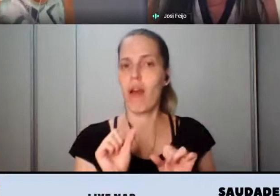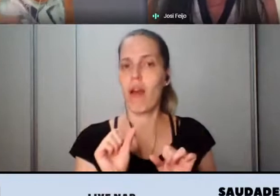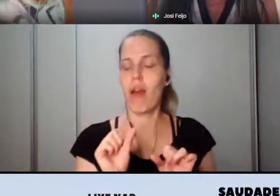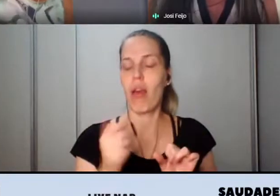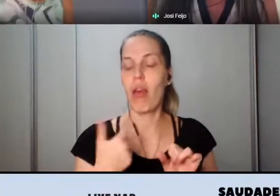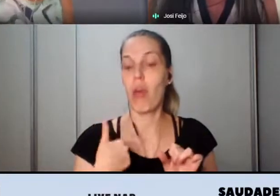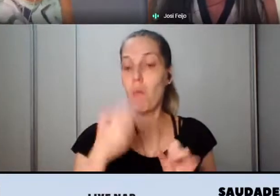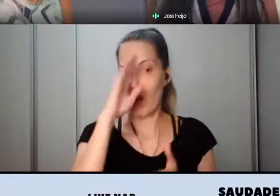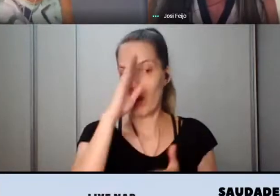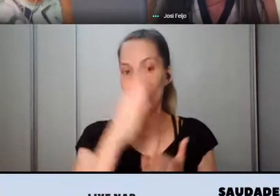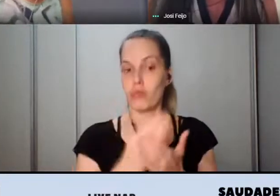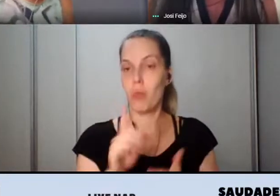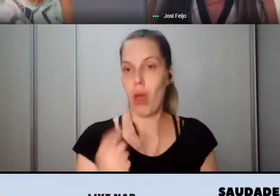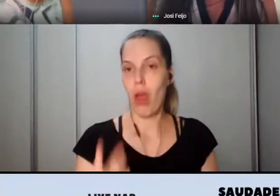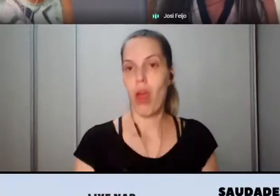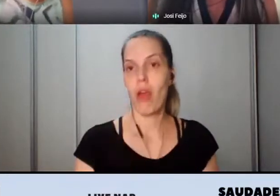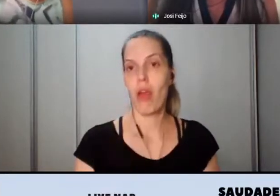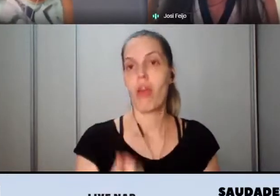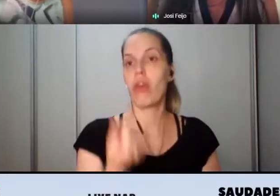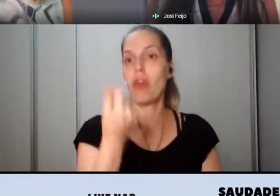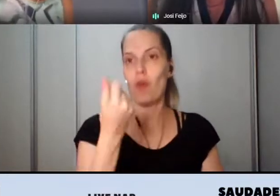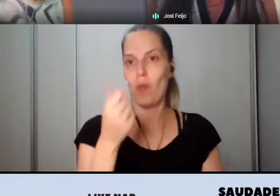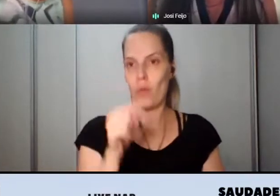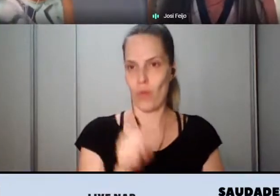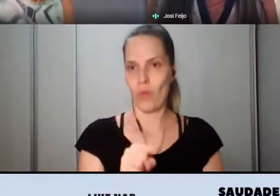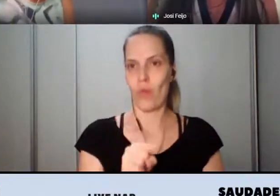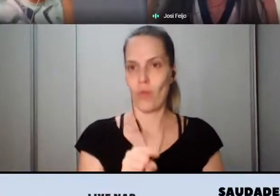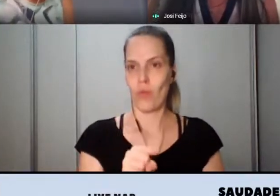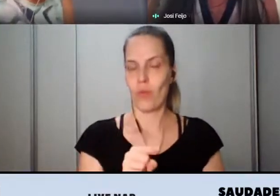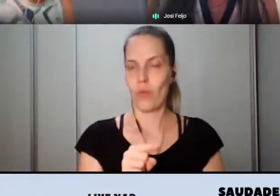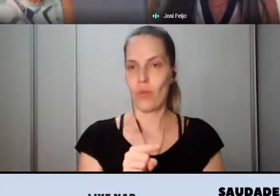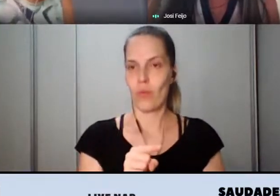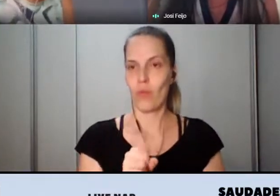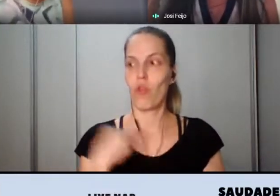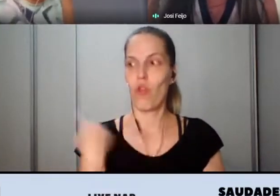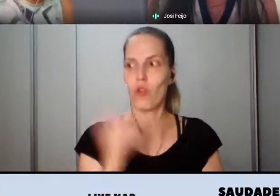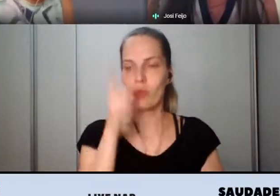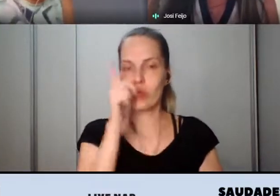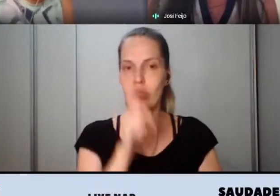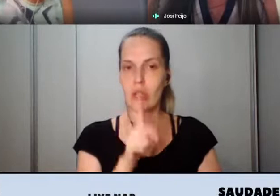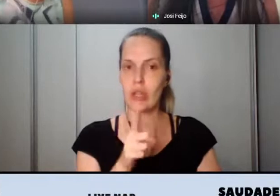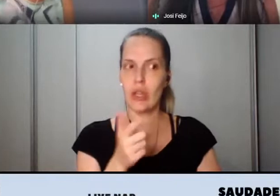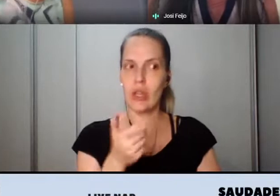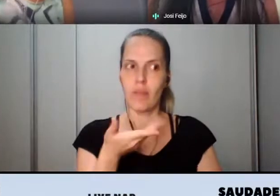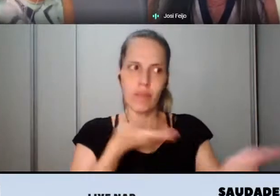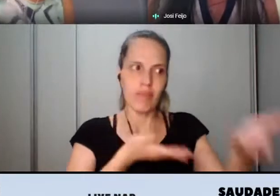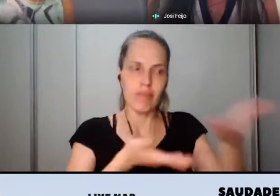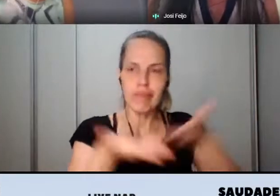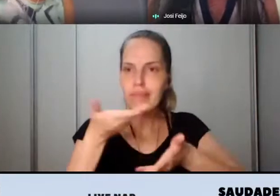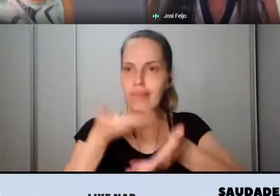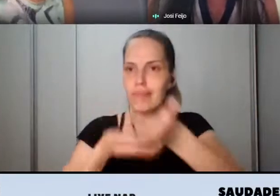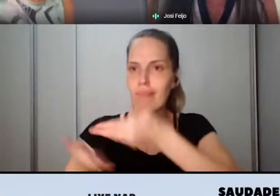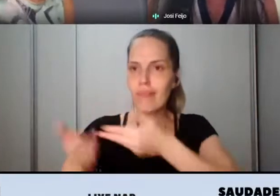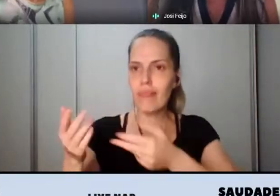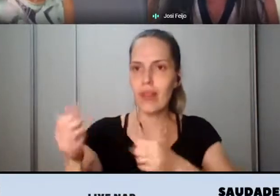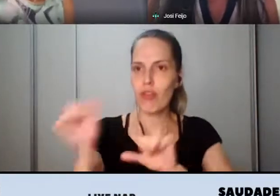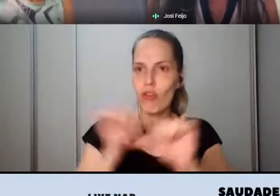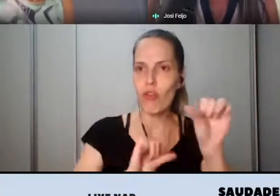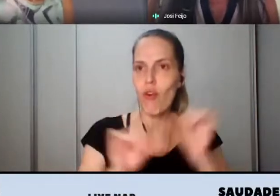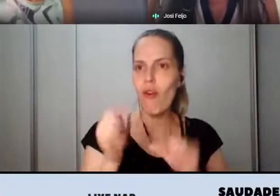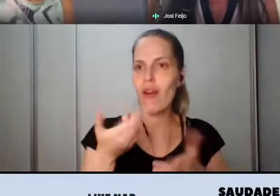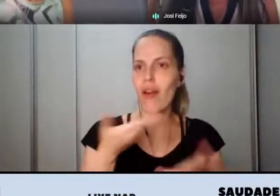assim, quando a gente consegue ter trocas, né? Ver o que as outras pessoas estão fazendo, que